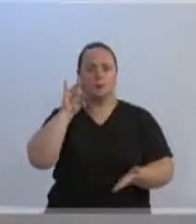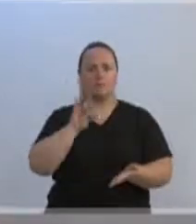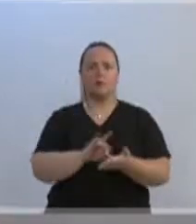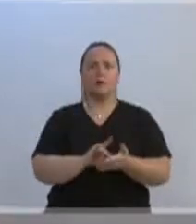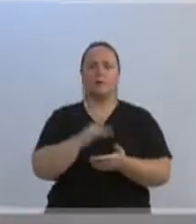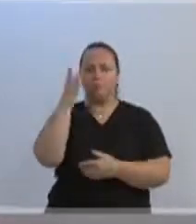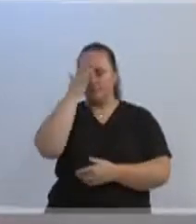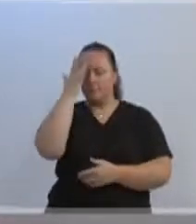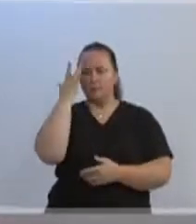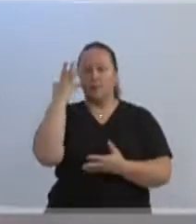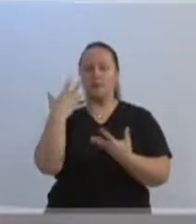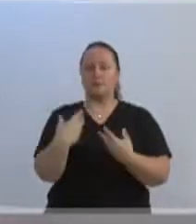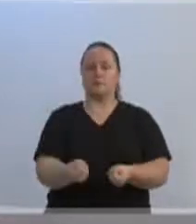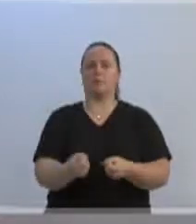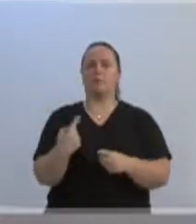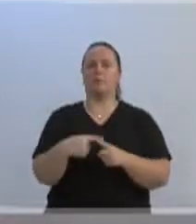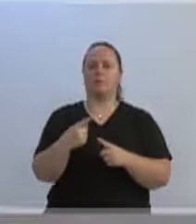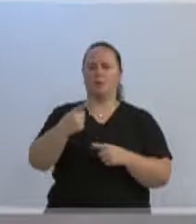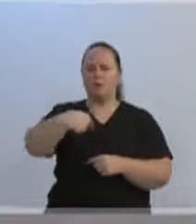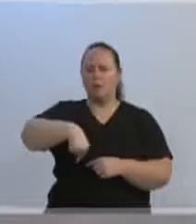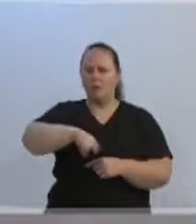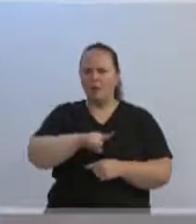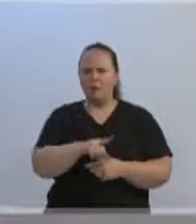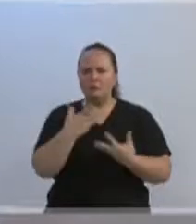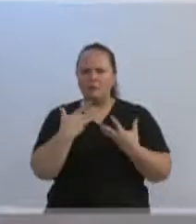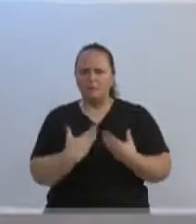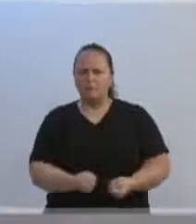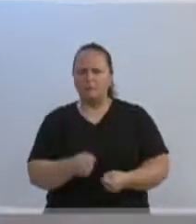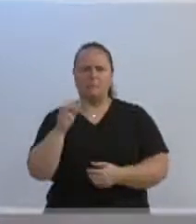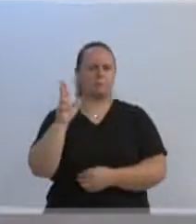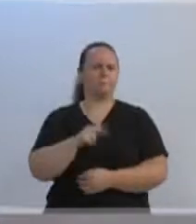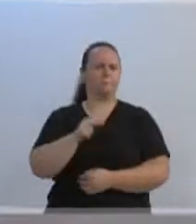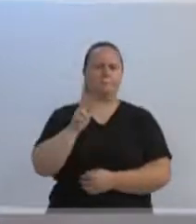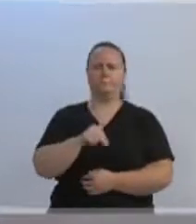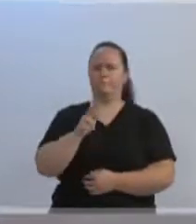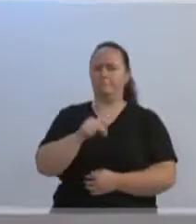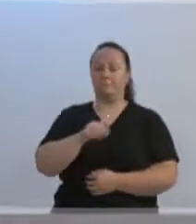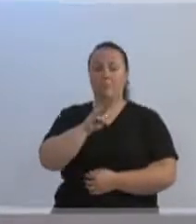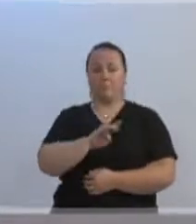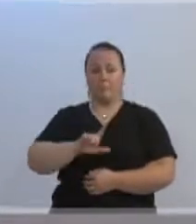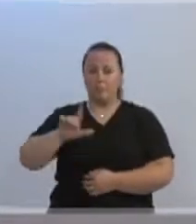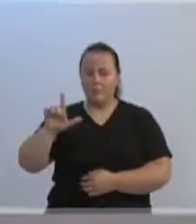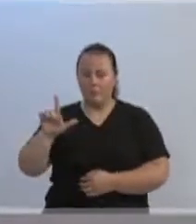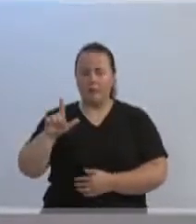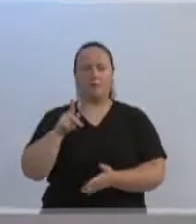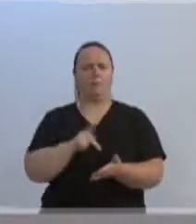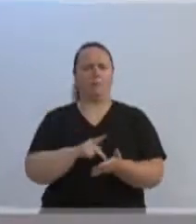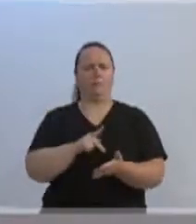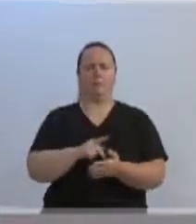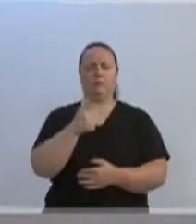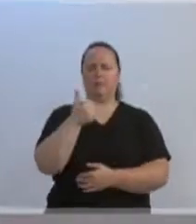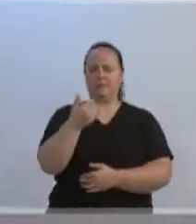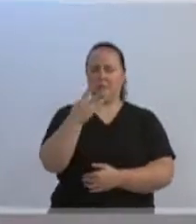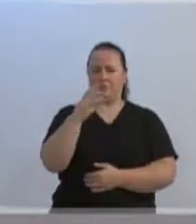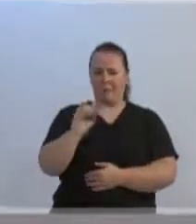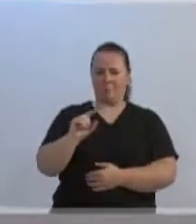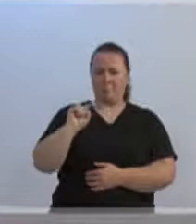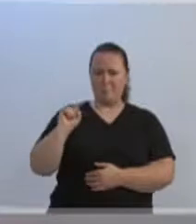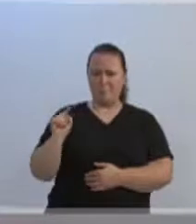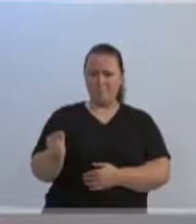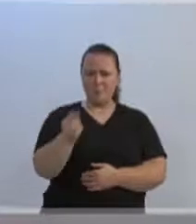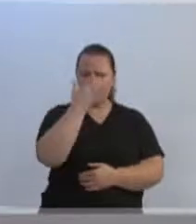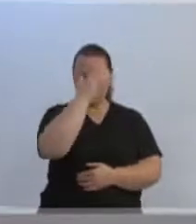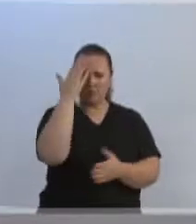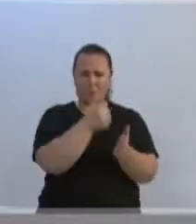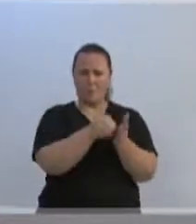bilhões é inadmissível que tenhamos em blumenau quase 140 mil pessoas notificado em 12 meses